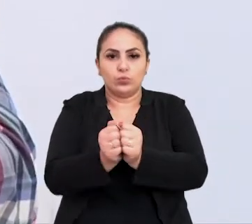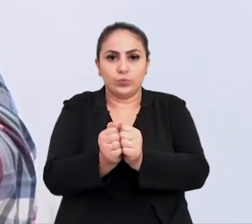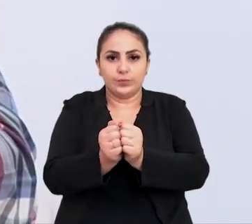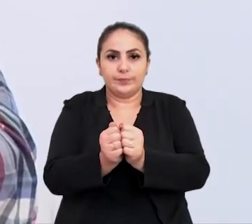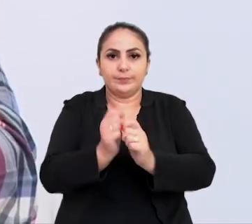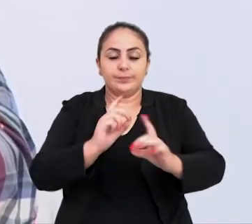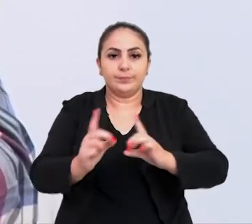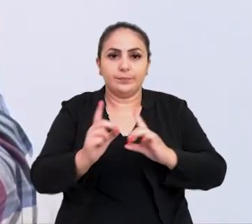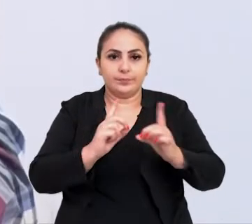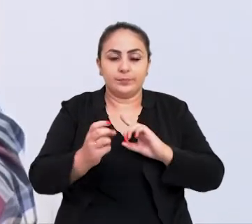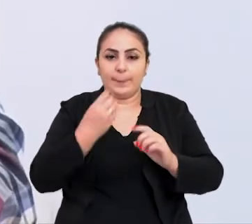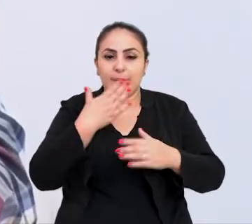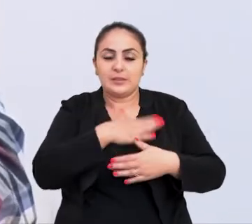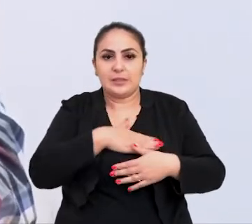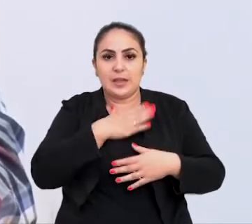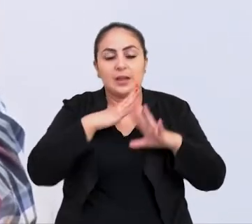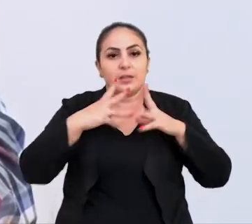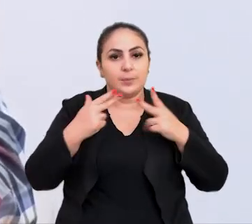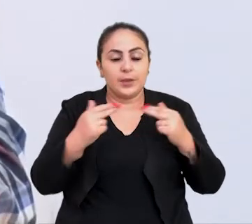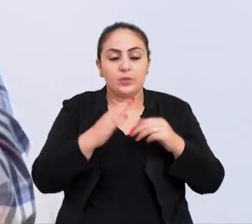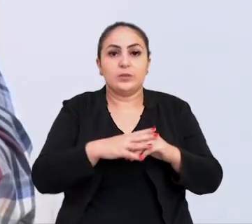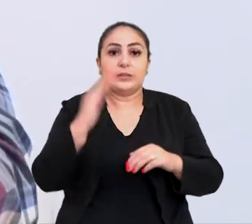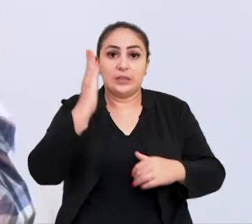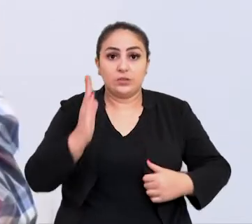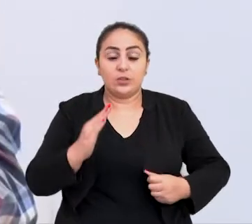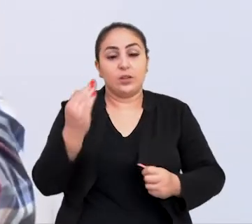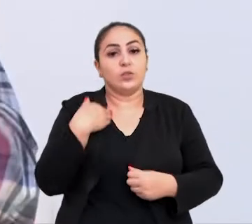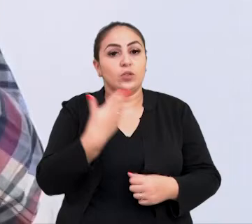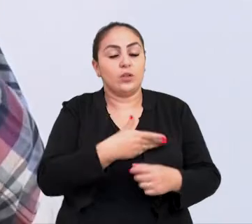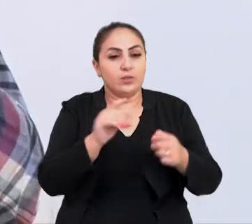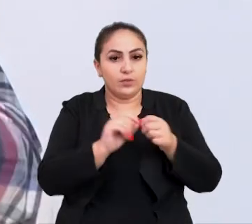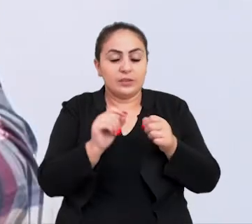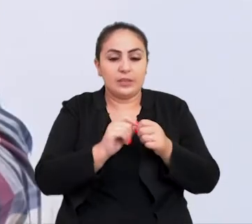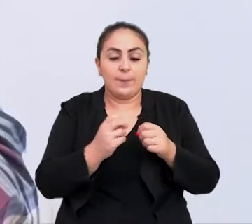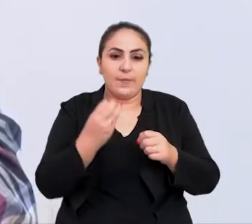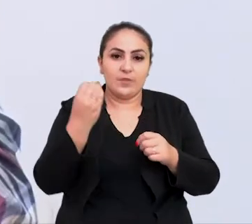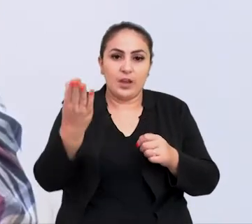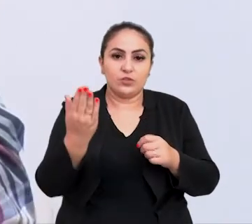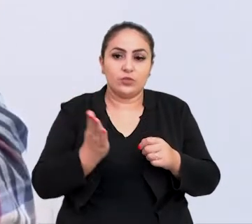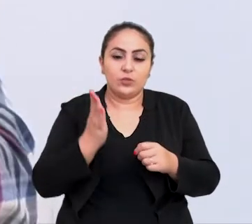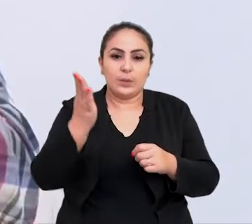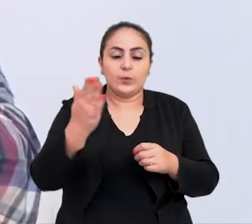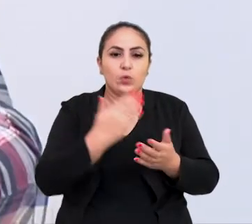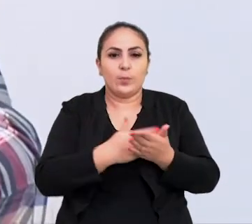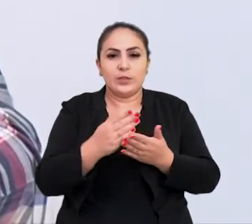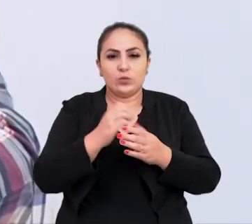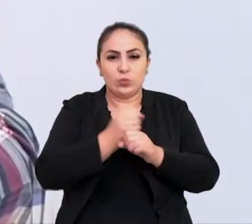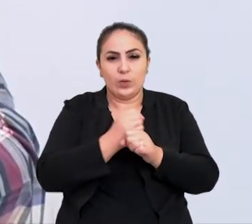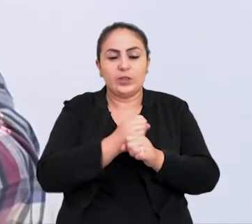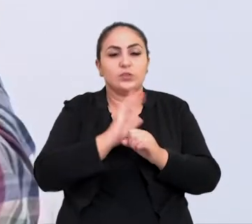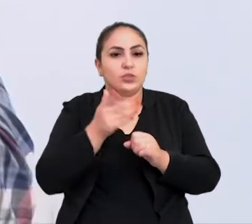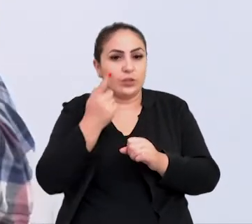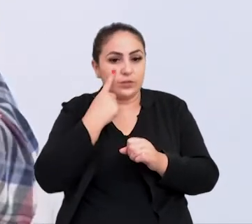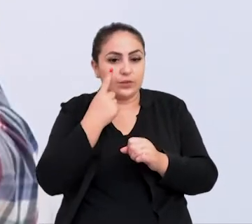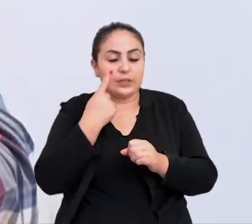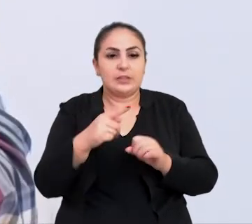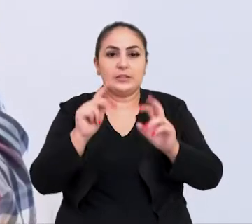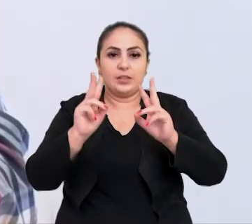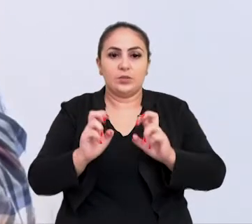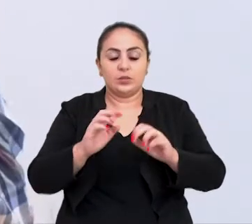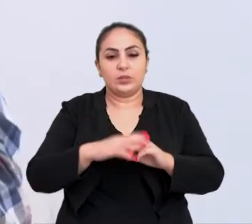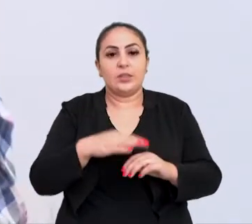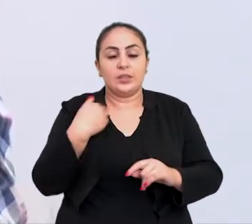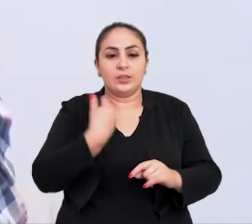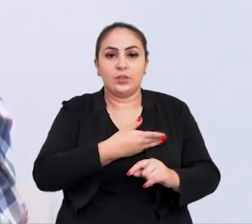lá junto na Coordenadoria do Bem-Estar Animal Nacional. Nós vamos fazer uma viagem logo no início do ano, já para tratar